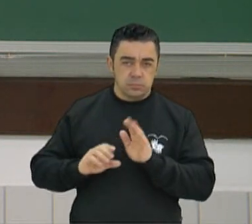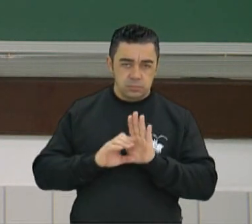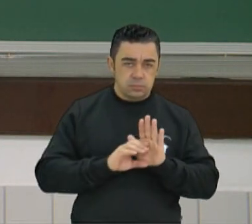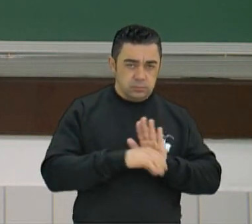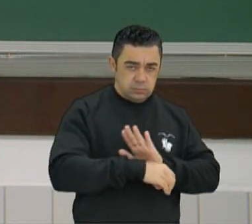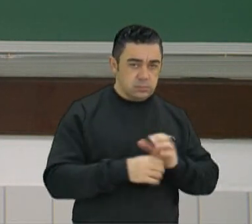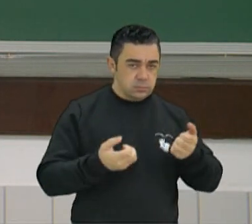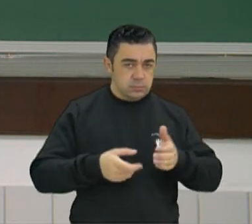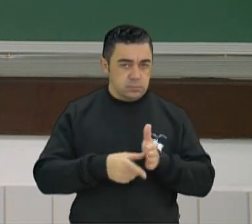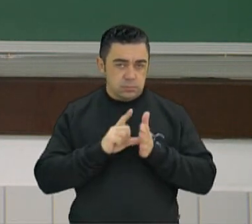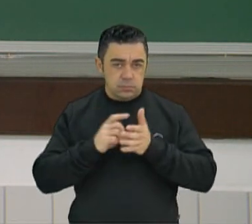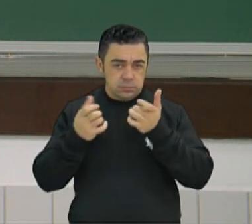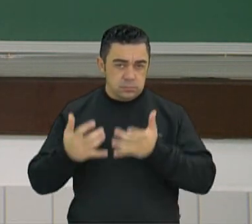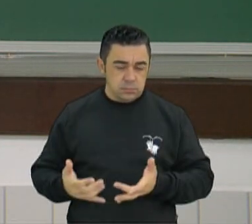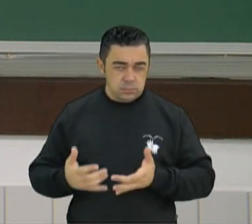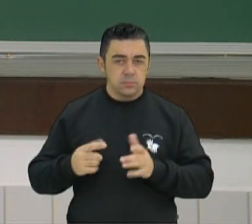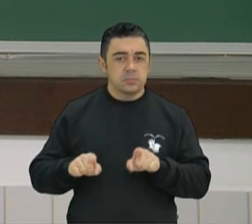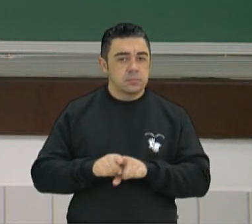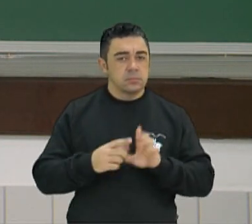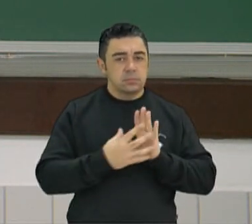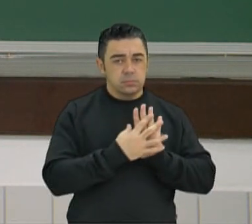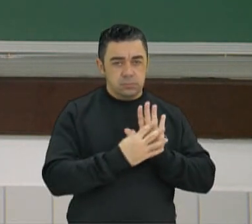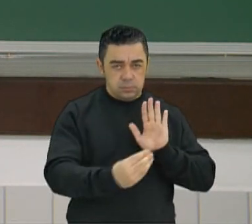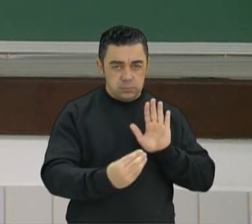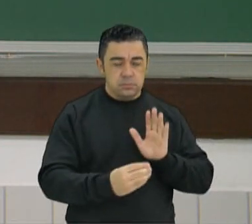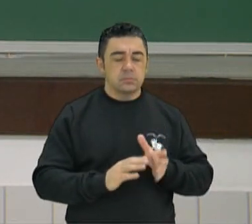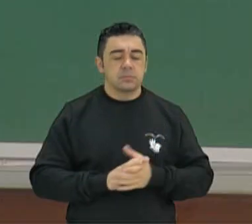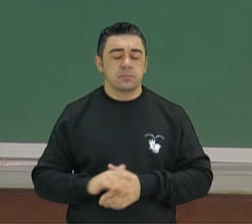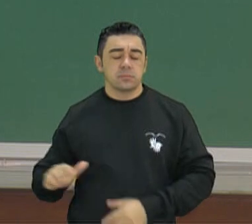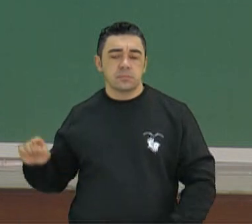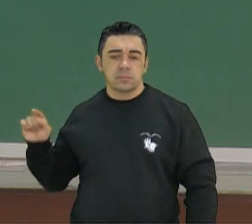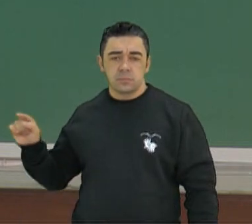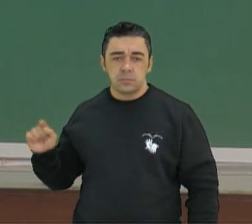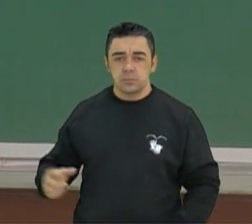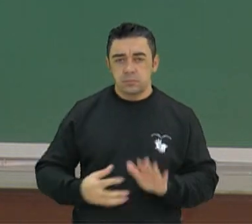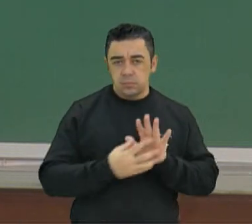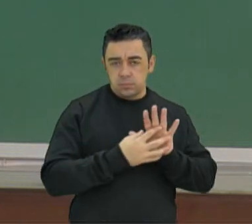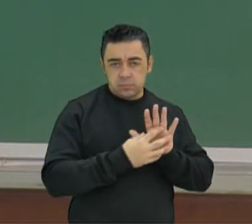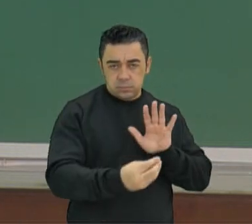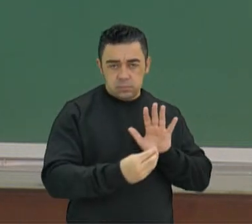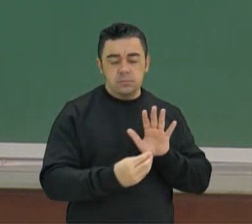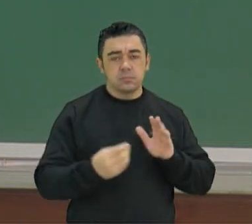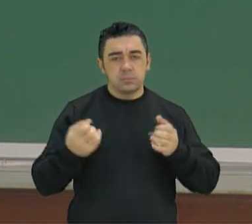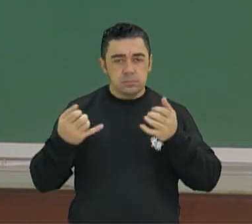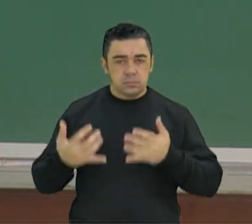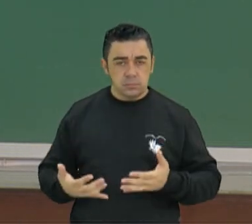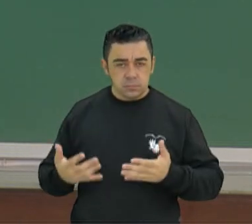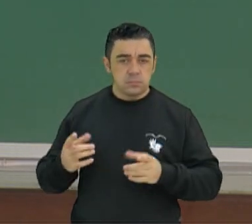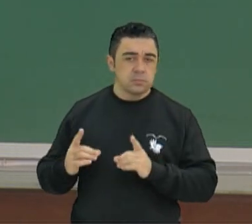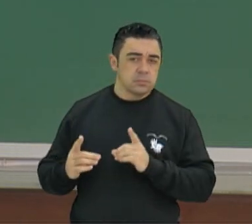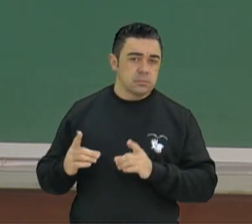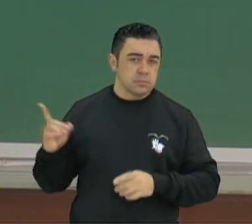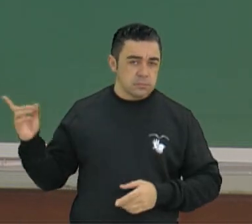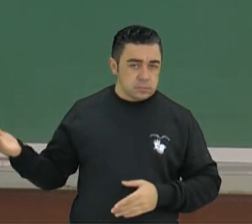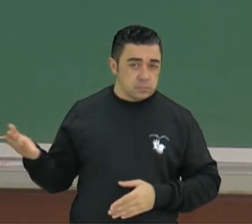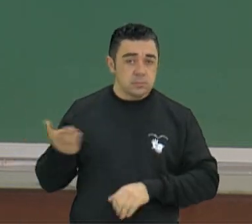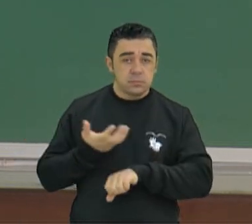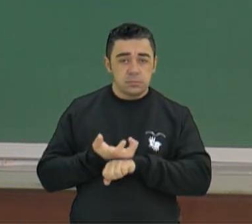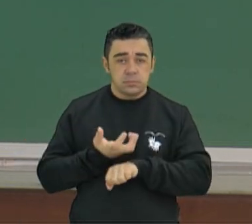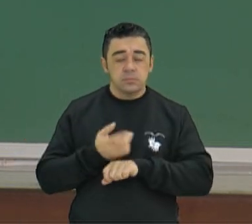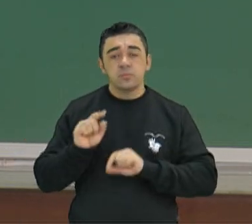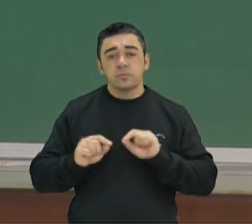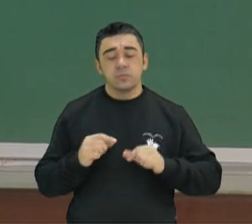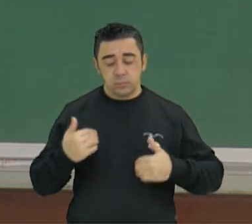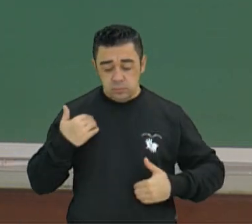dito anteriormente, e cria modelos. Esse modelo que nós estamos tratando aqui na disciplina de Educação Física está relacionado ao